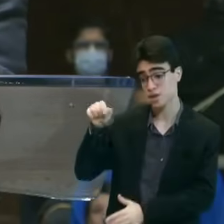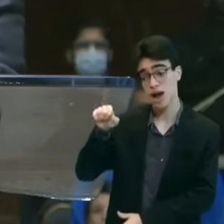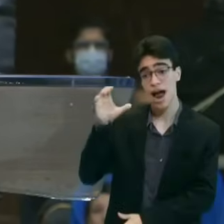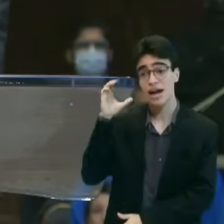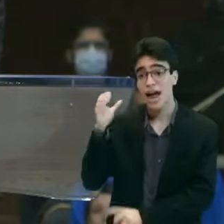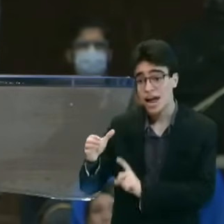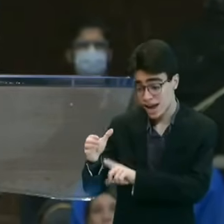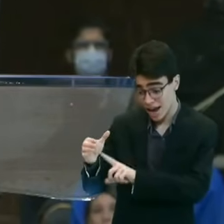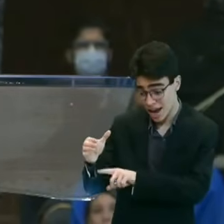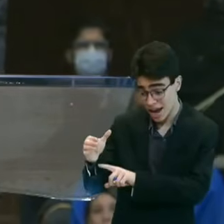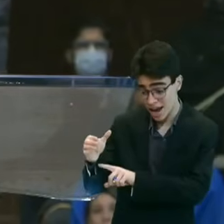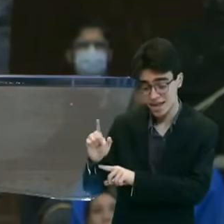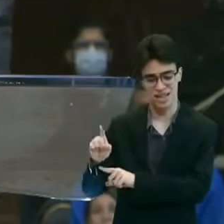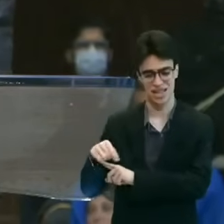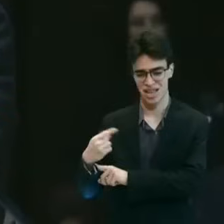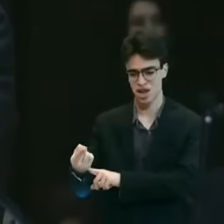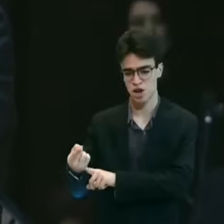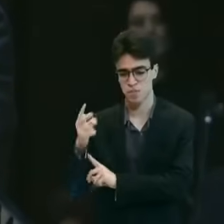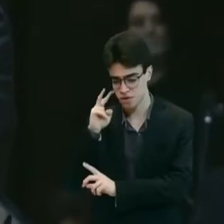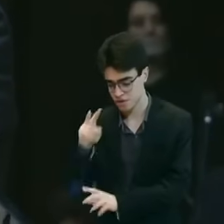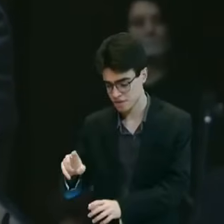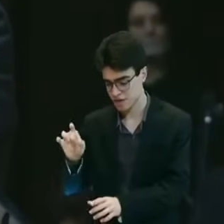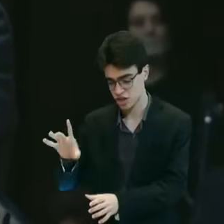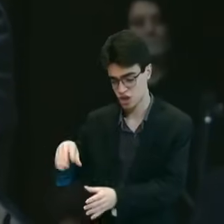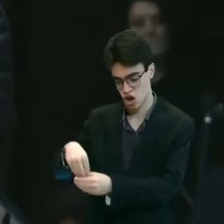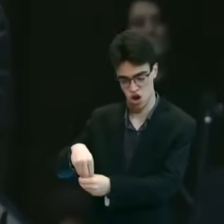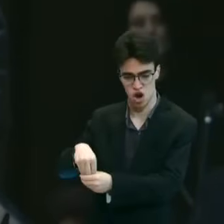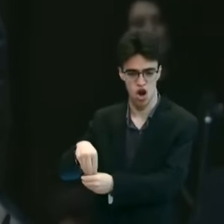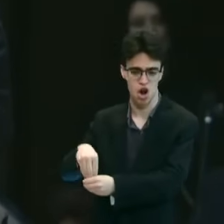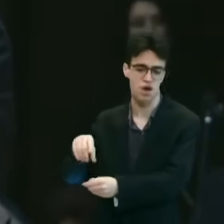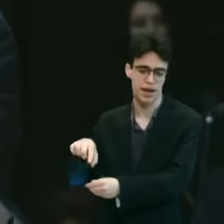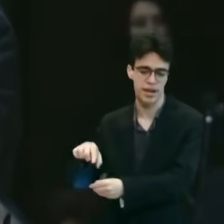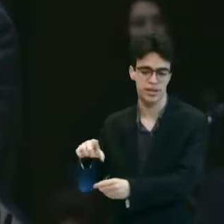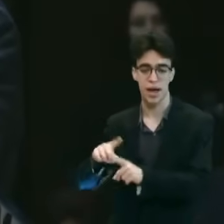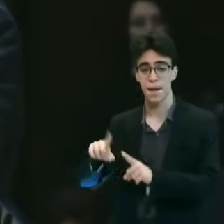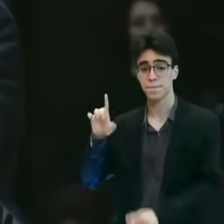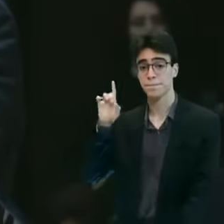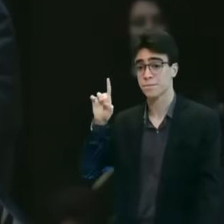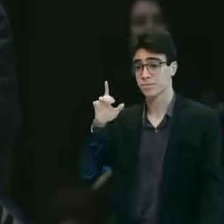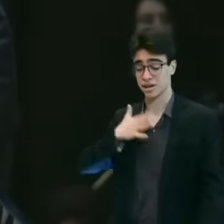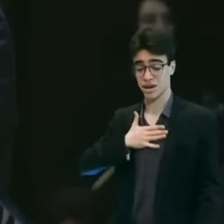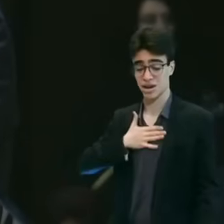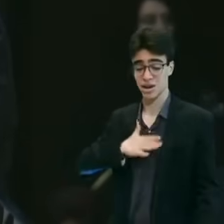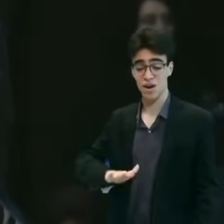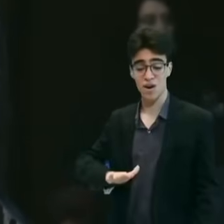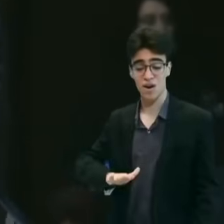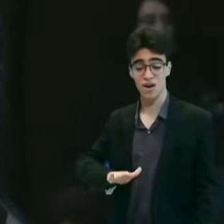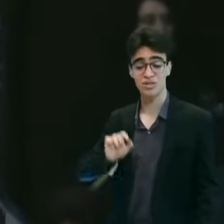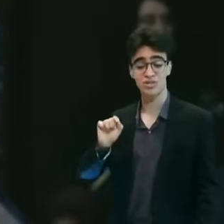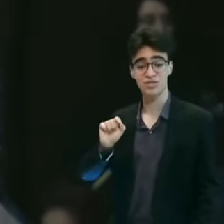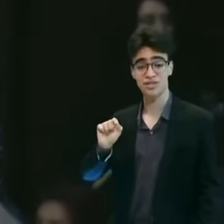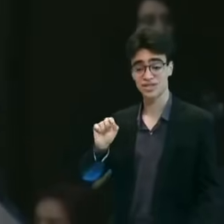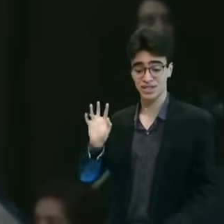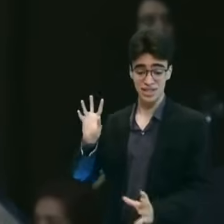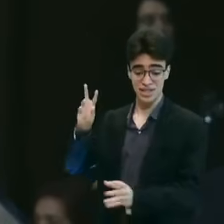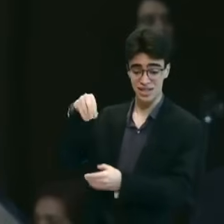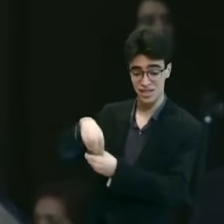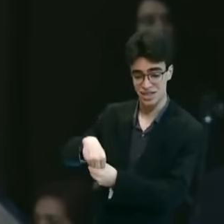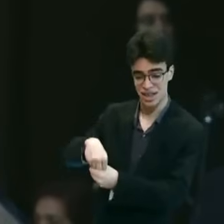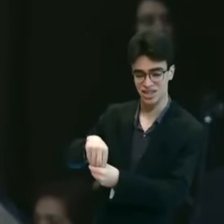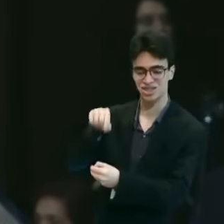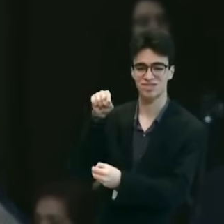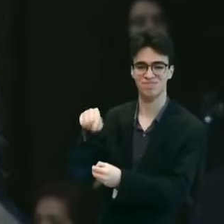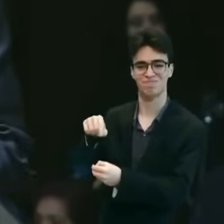texto, depois para a oferta de Caim, e ele rejeita aquilo que estava no coração de